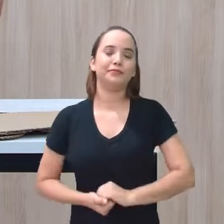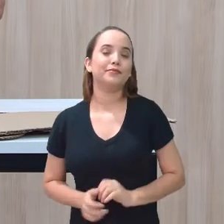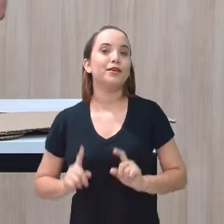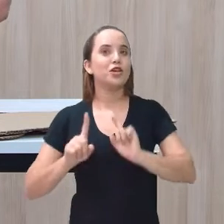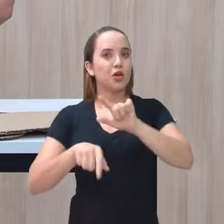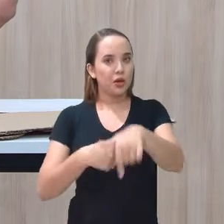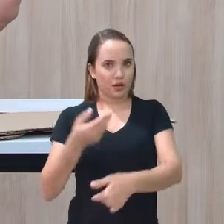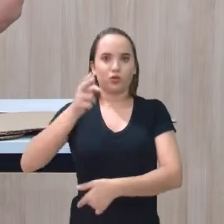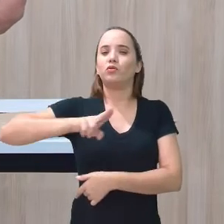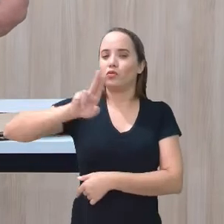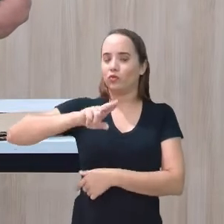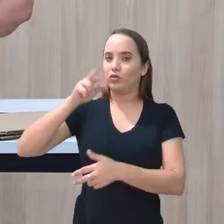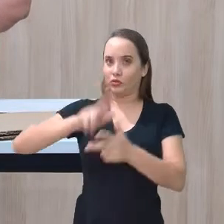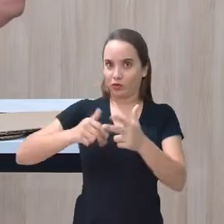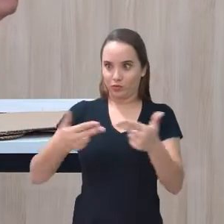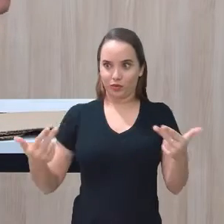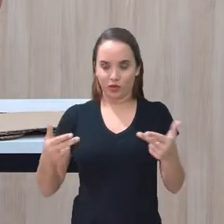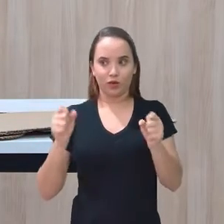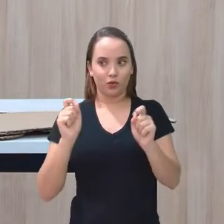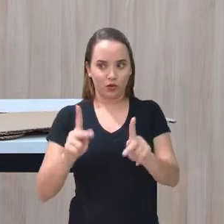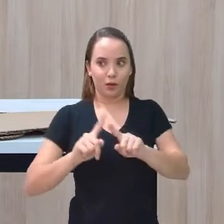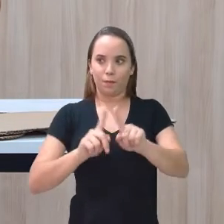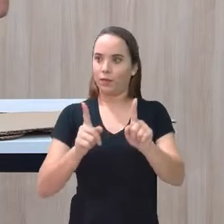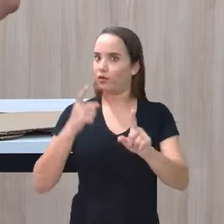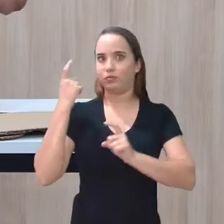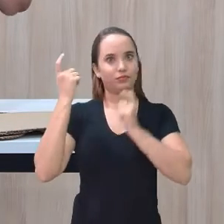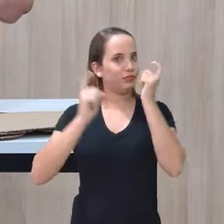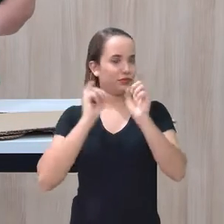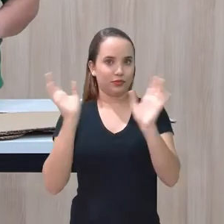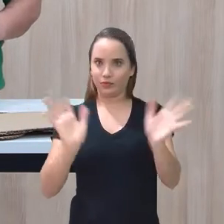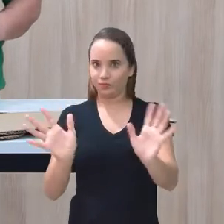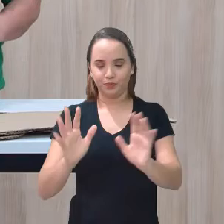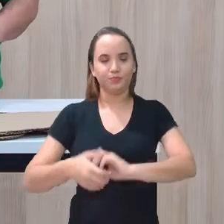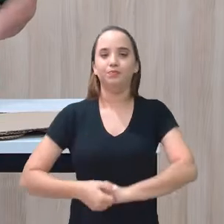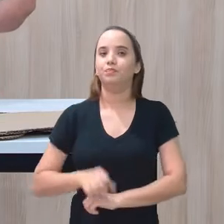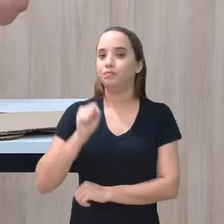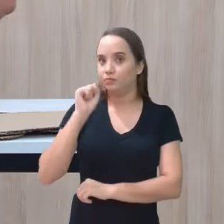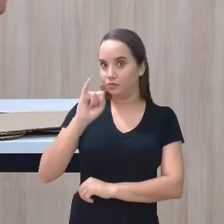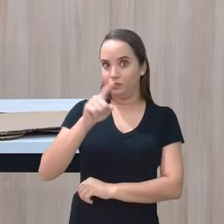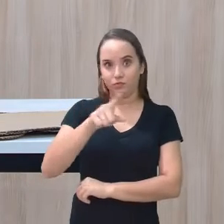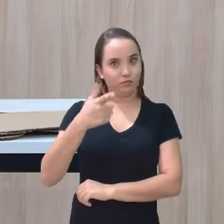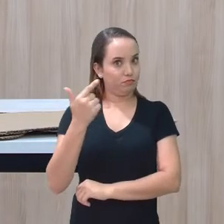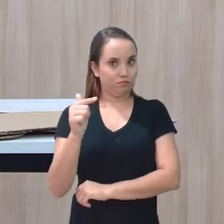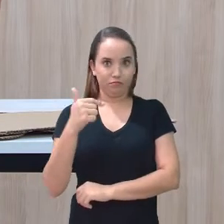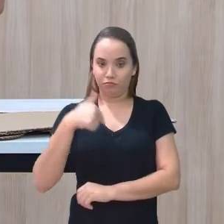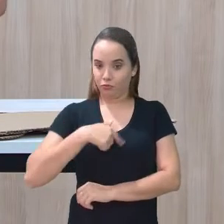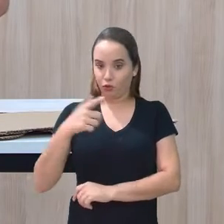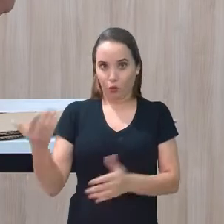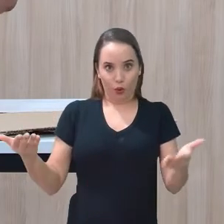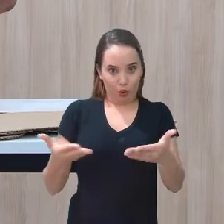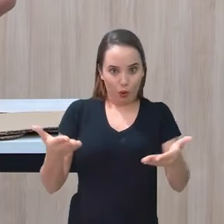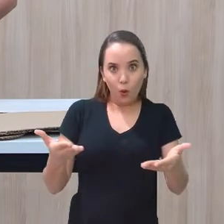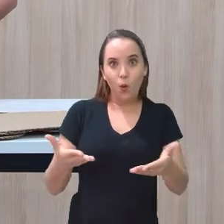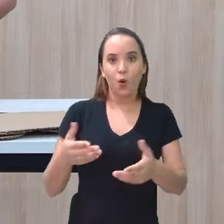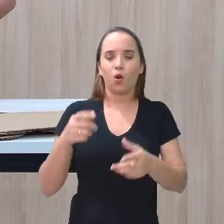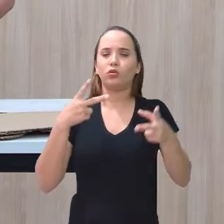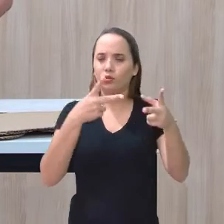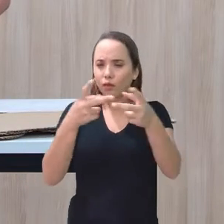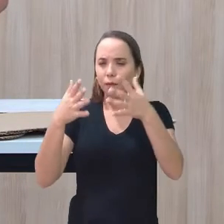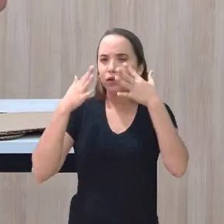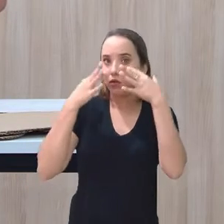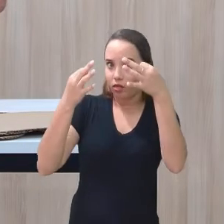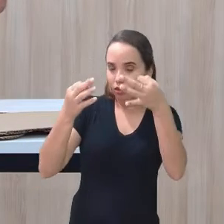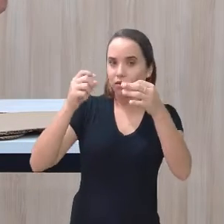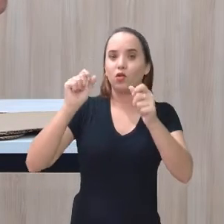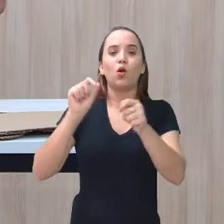que vamos utilizar esse material. Mas não se preocupe, se não tiver agora, preste atenção como faz, depois vocês